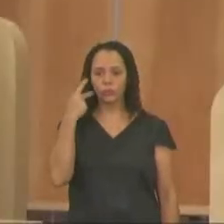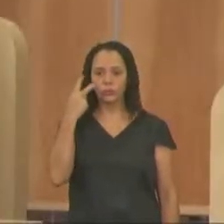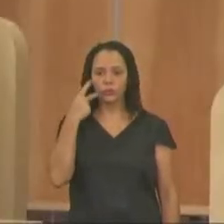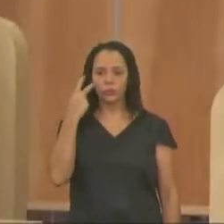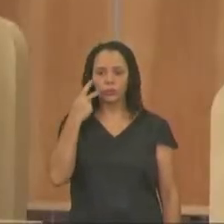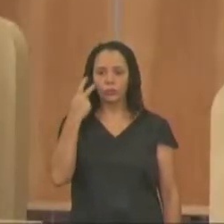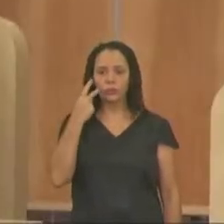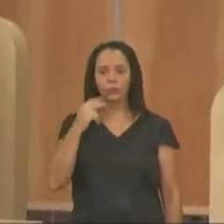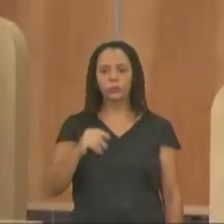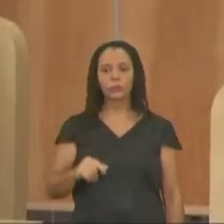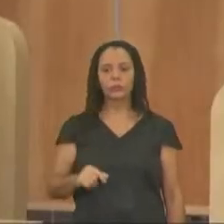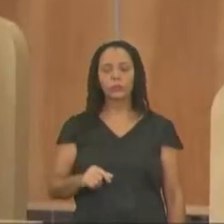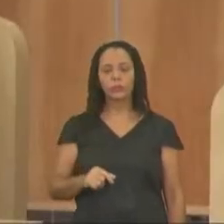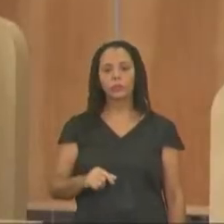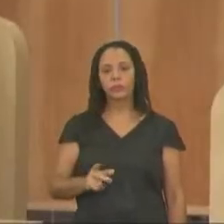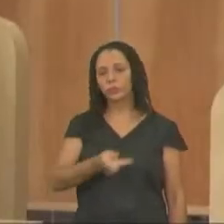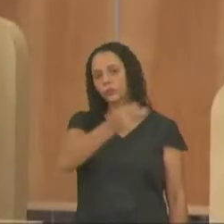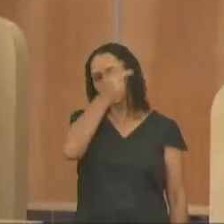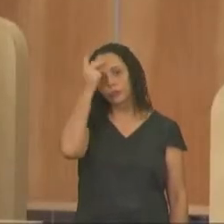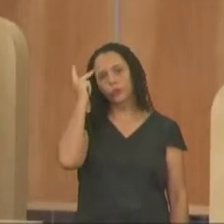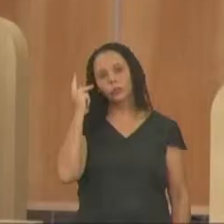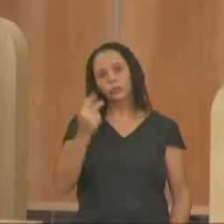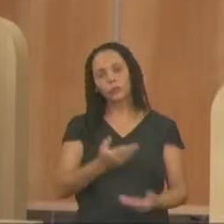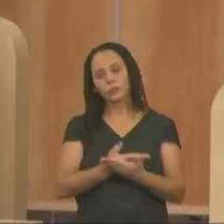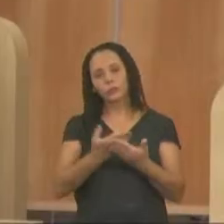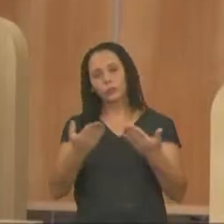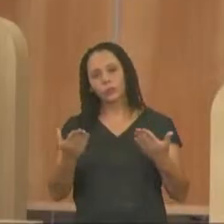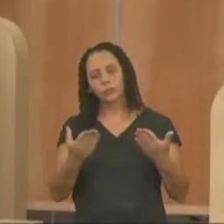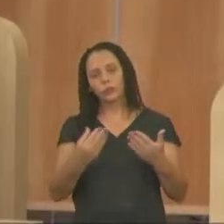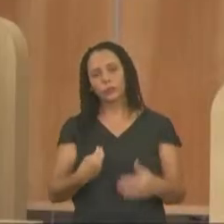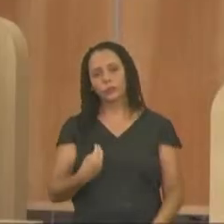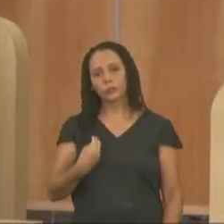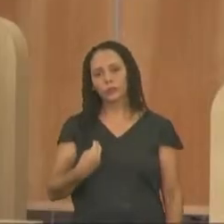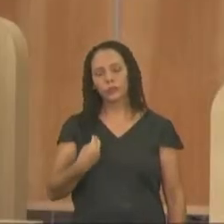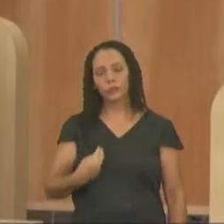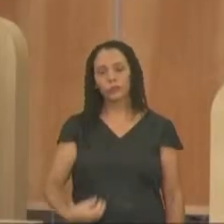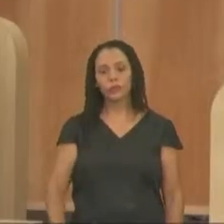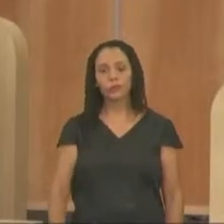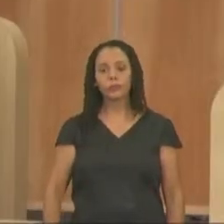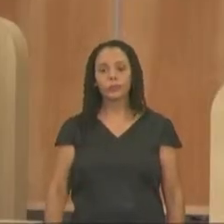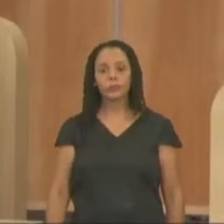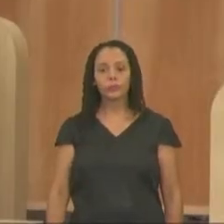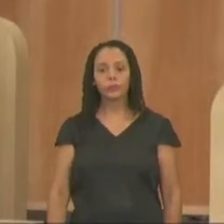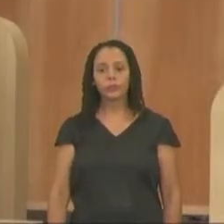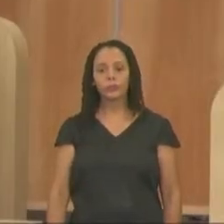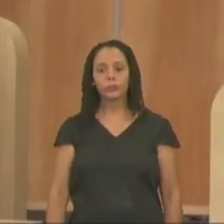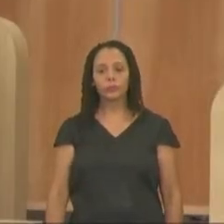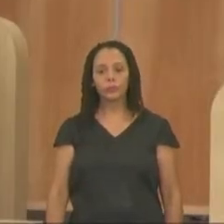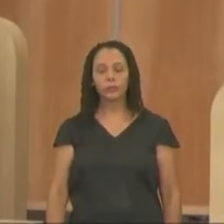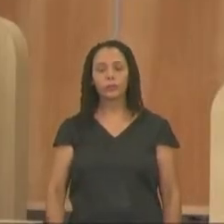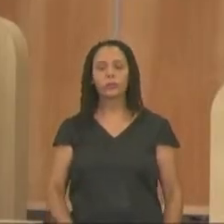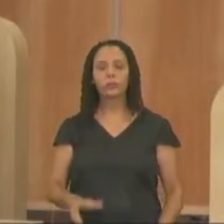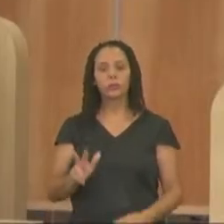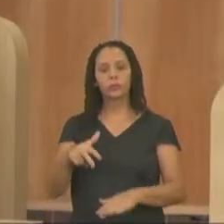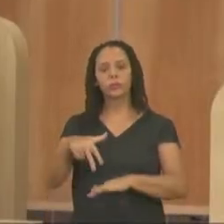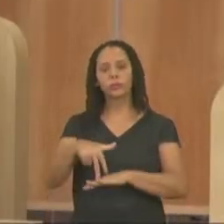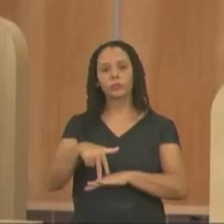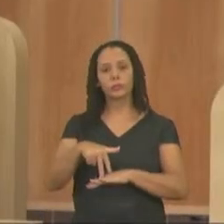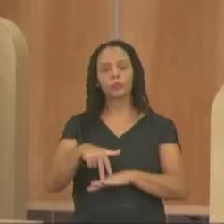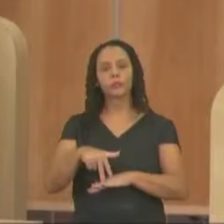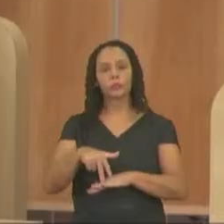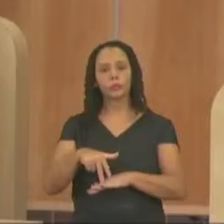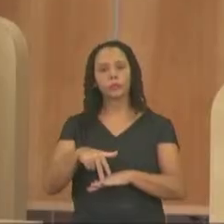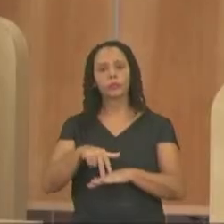vereadores, demais membros que estão aqui nesta casa, quero me posicionar